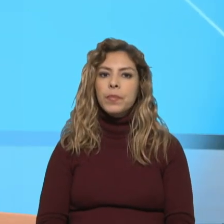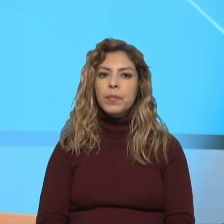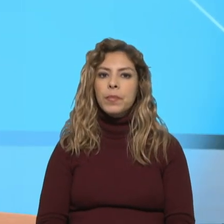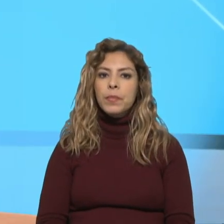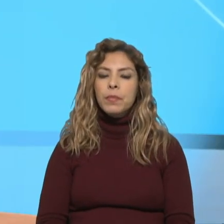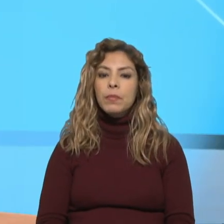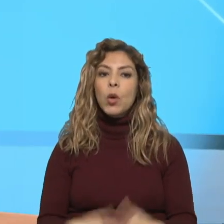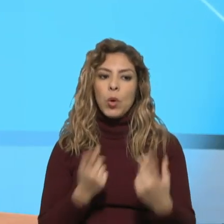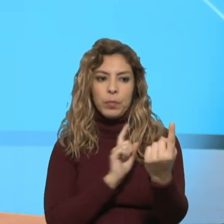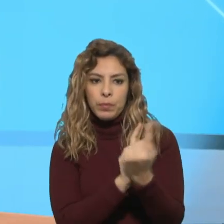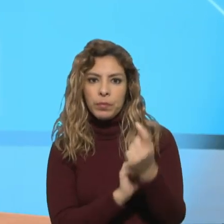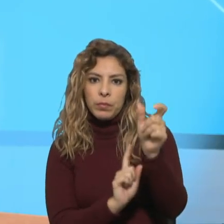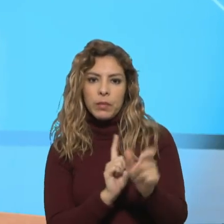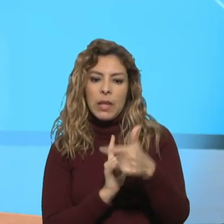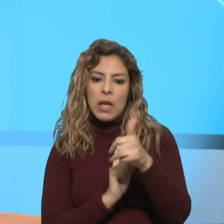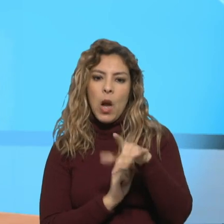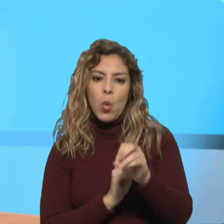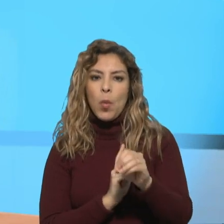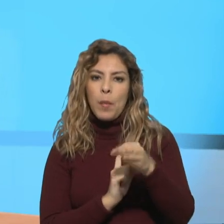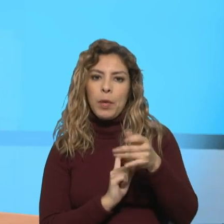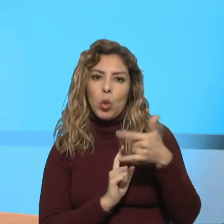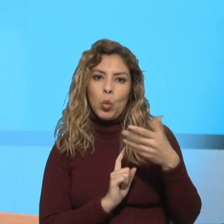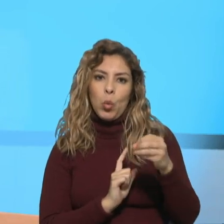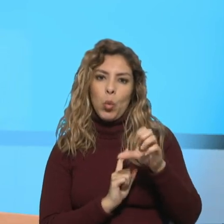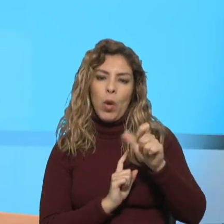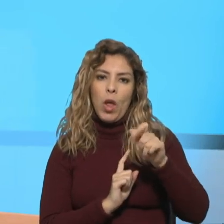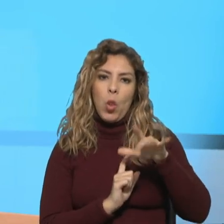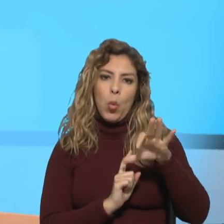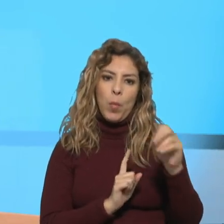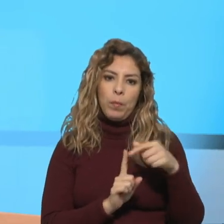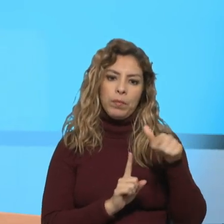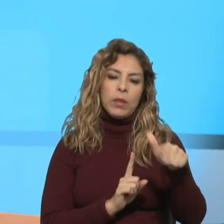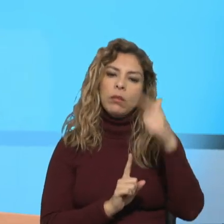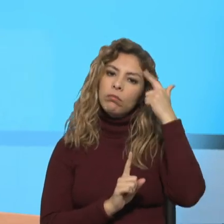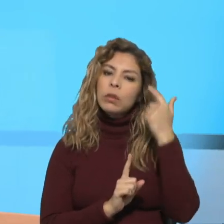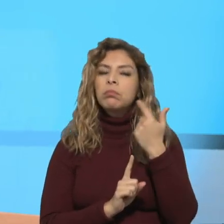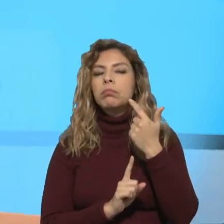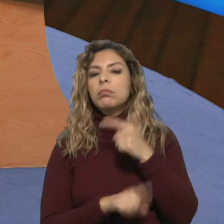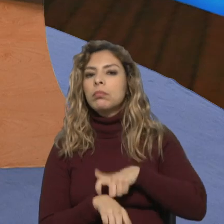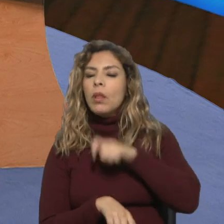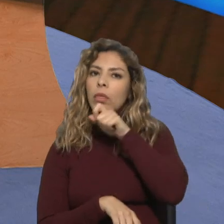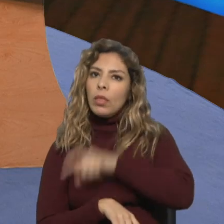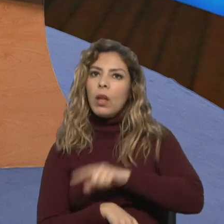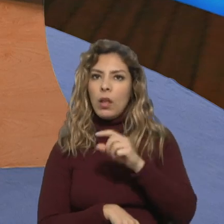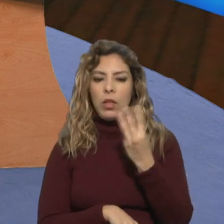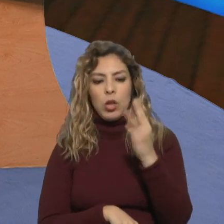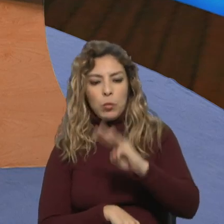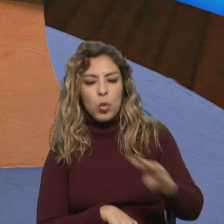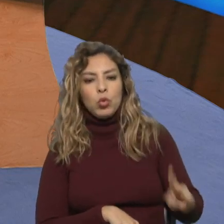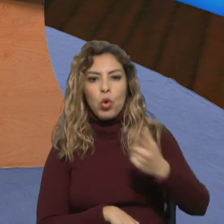Falamos agora com o Tiago Pinto Coelho sobre o encontro É Tempo a Pensar em 3 milhões de nós. Tiago, boa tarde. Boa tarde. Obrigado por